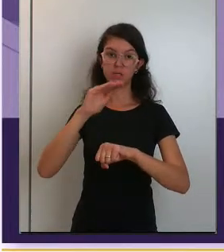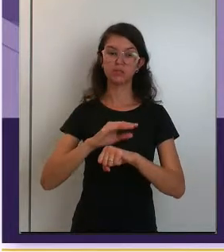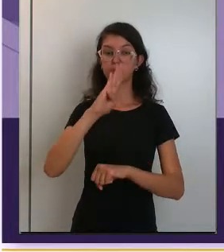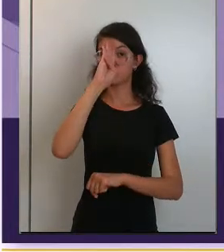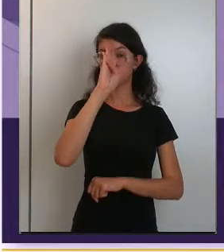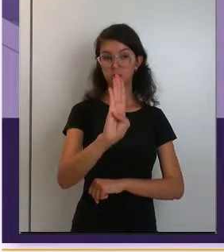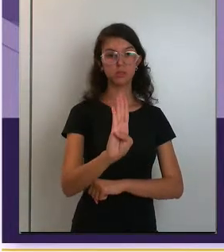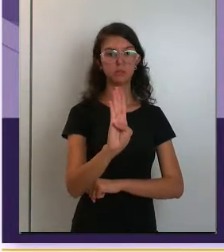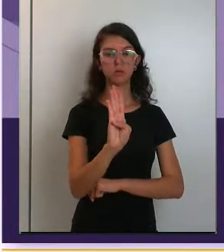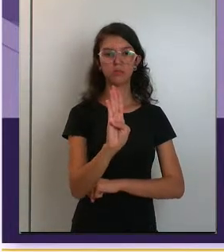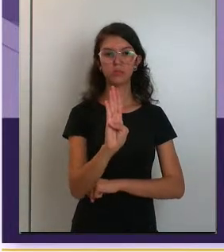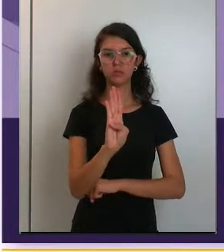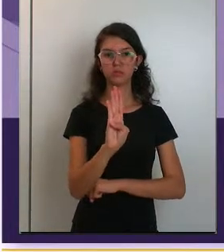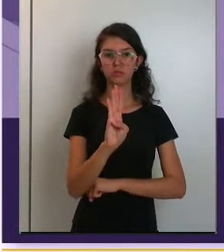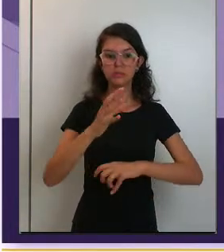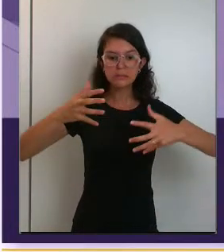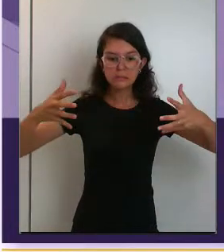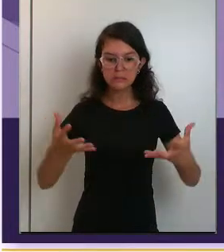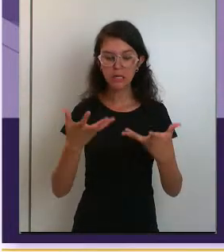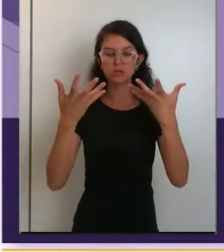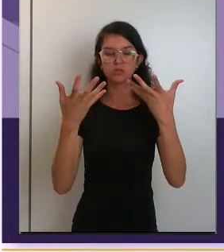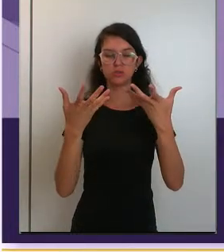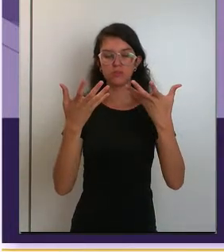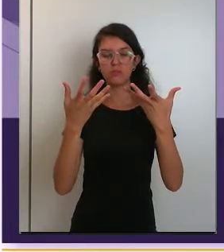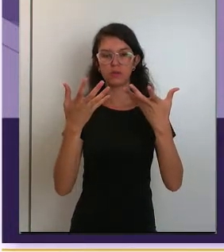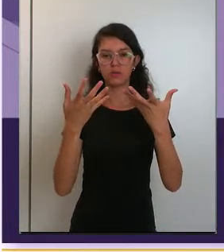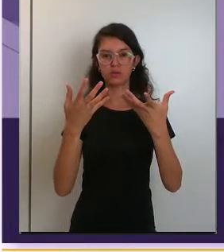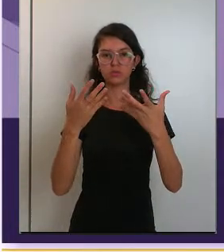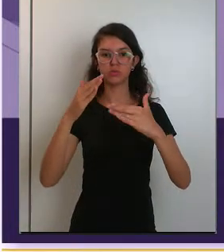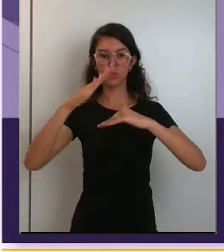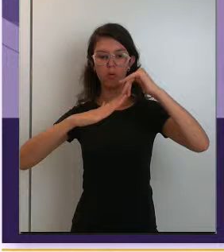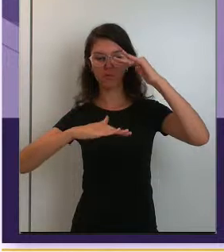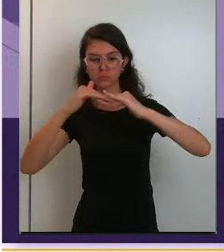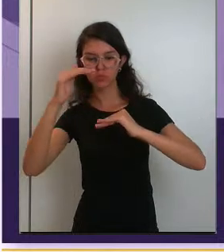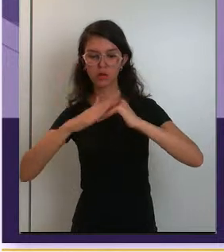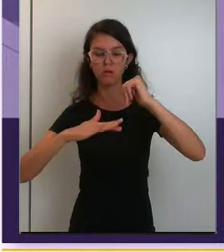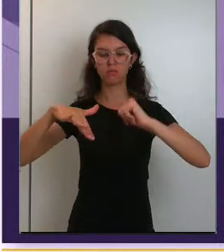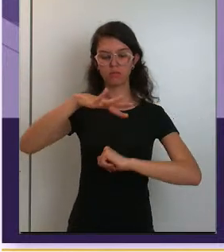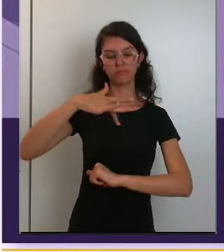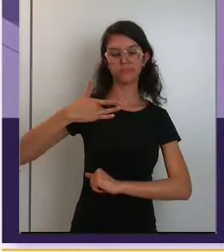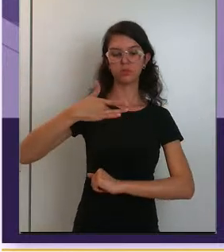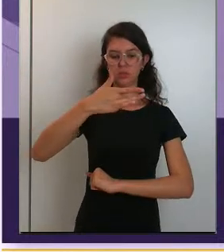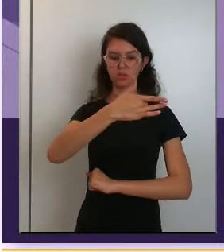Principalmente incentivando que os profissionais de saúde nos hospitais